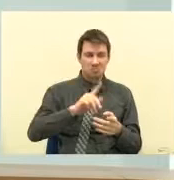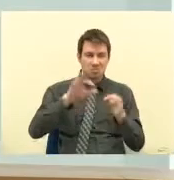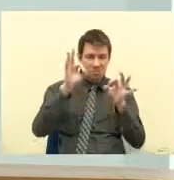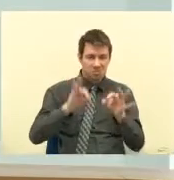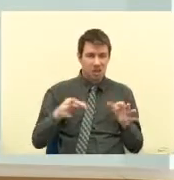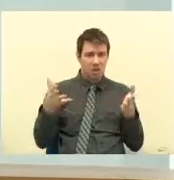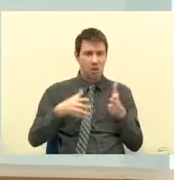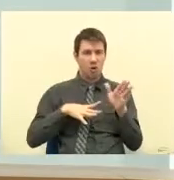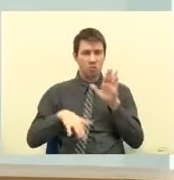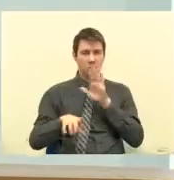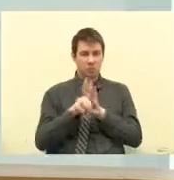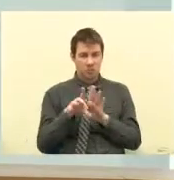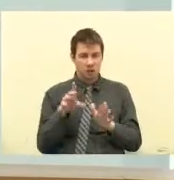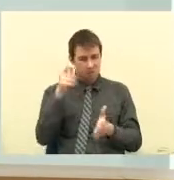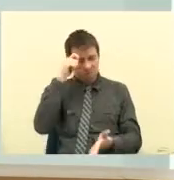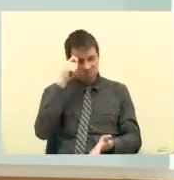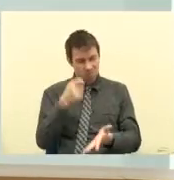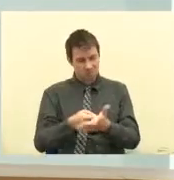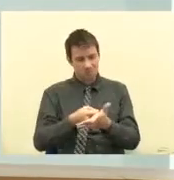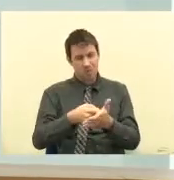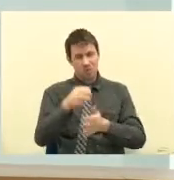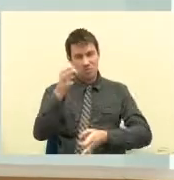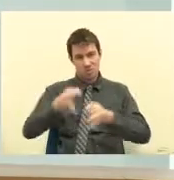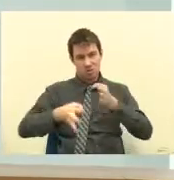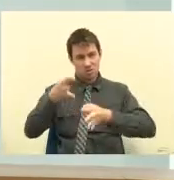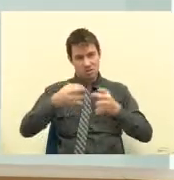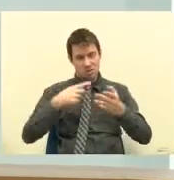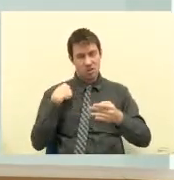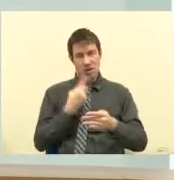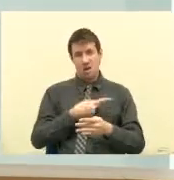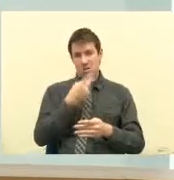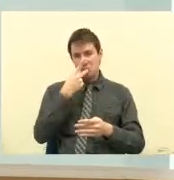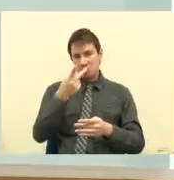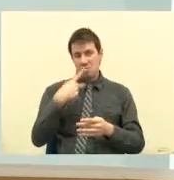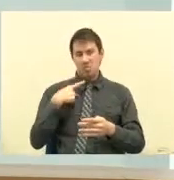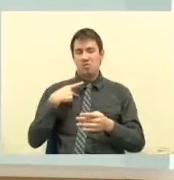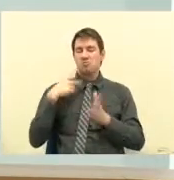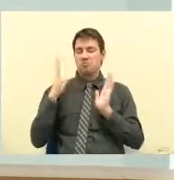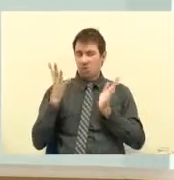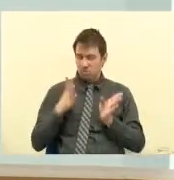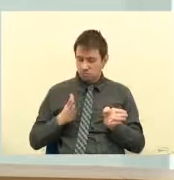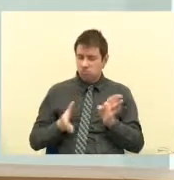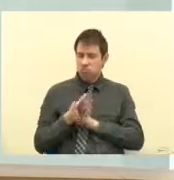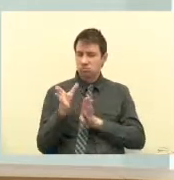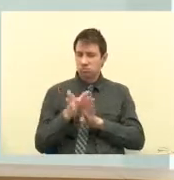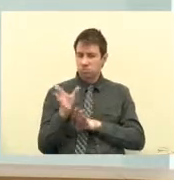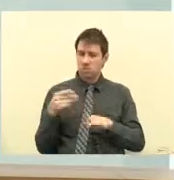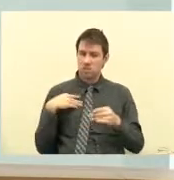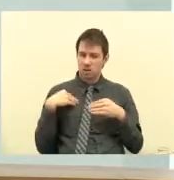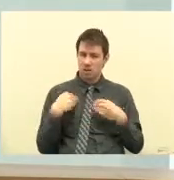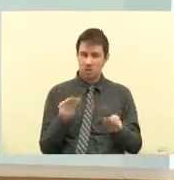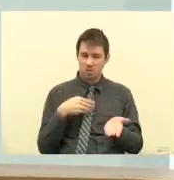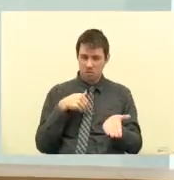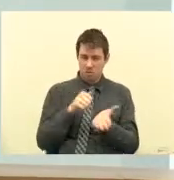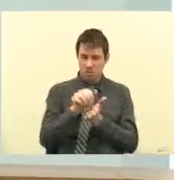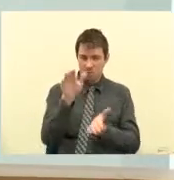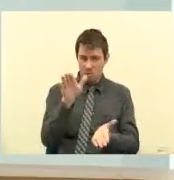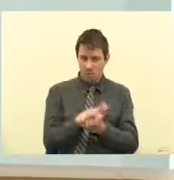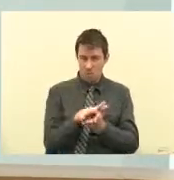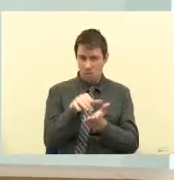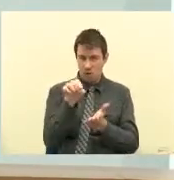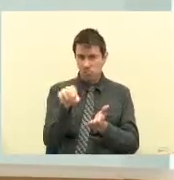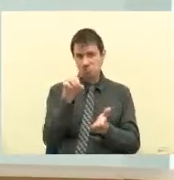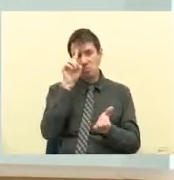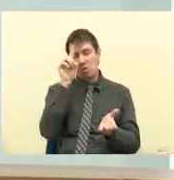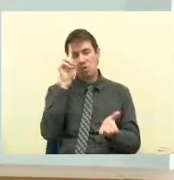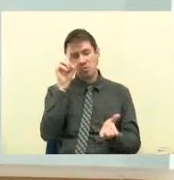na justiça e até agora nada. O juiz já arbitrou uma multa diária por essa liminar e